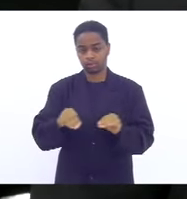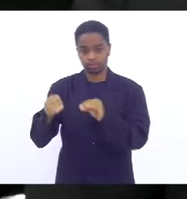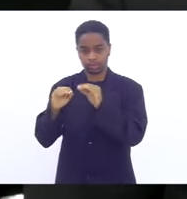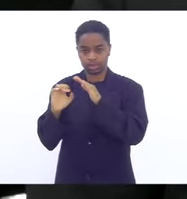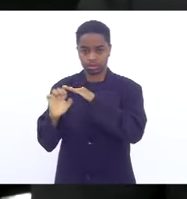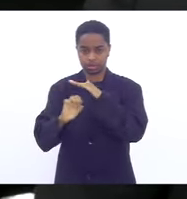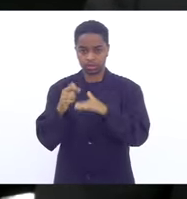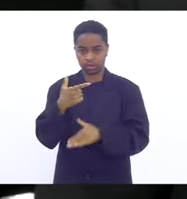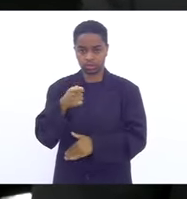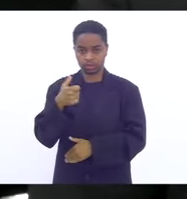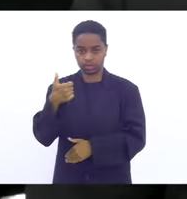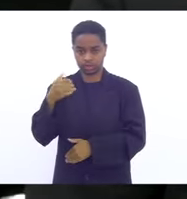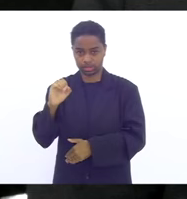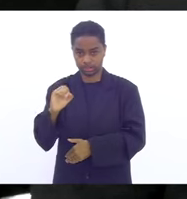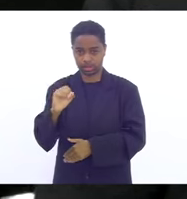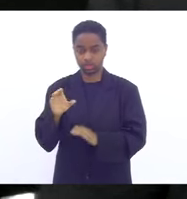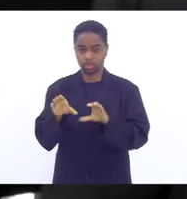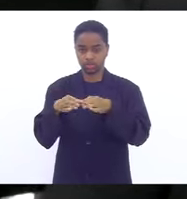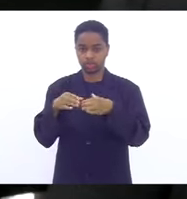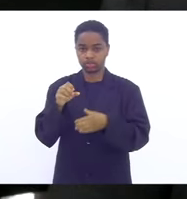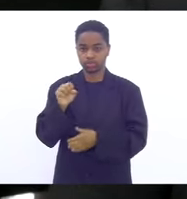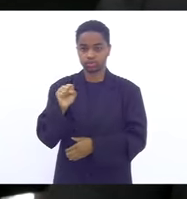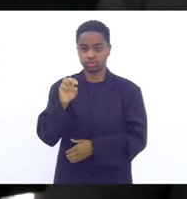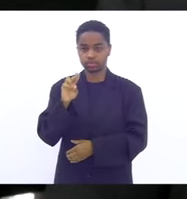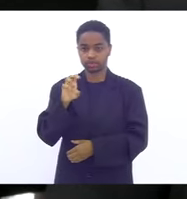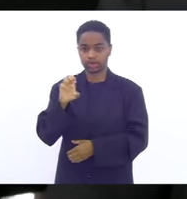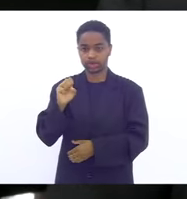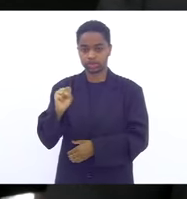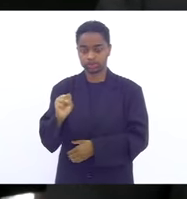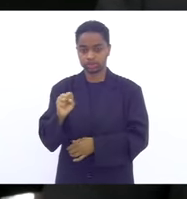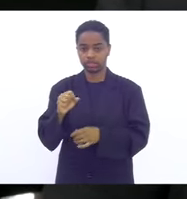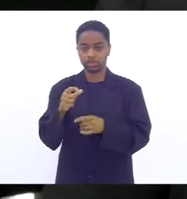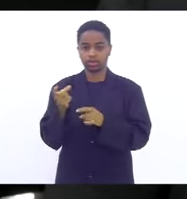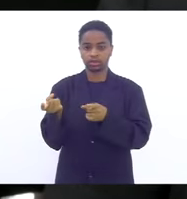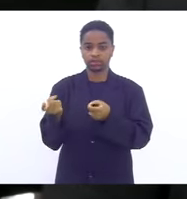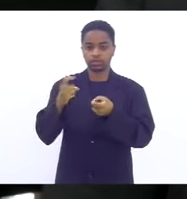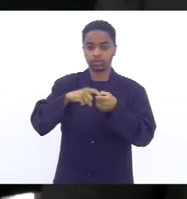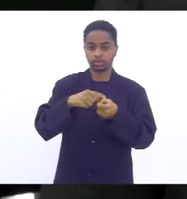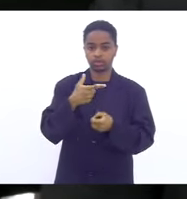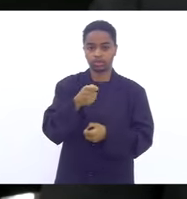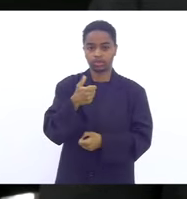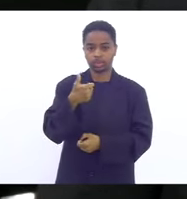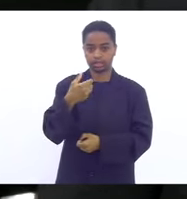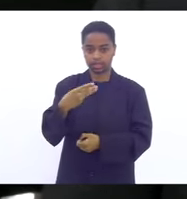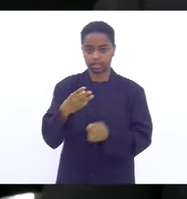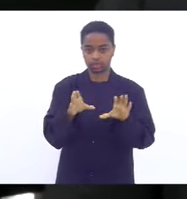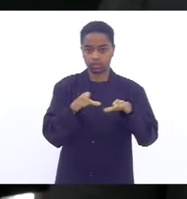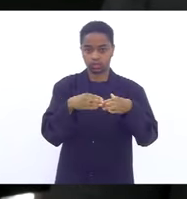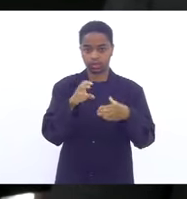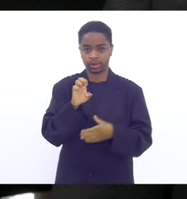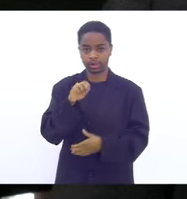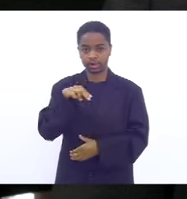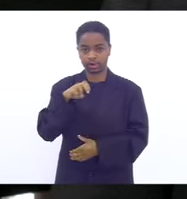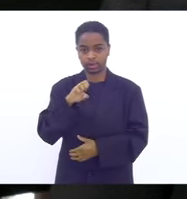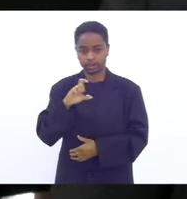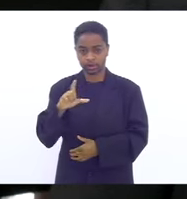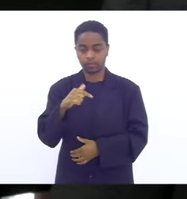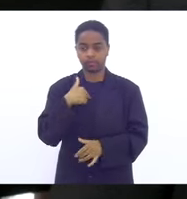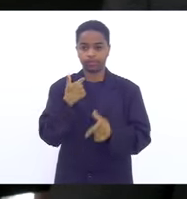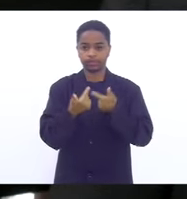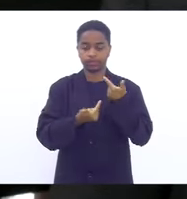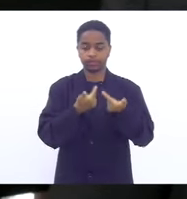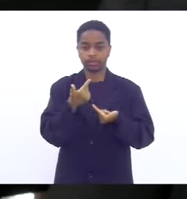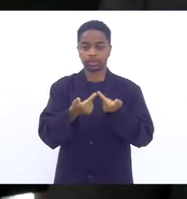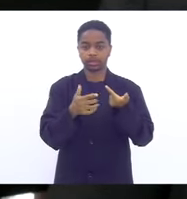empresa, né, empresa do Grupo Suez. Em 2013, voltei para o Grupo Enel, né, onde atuei na